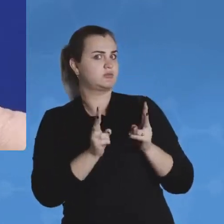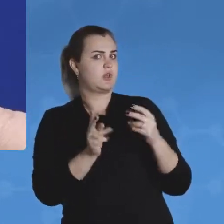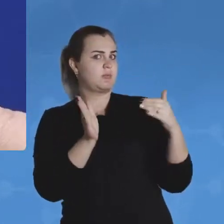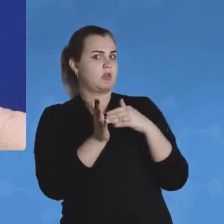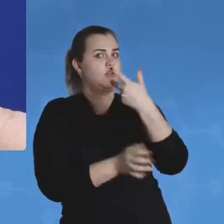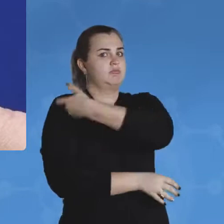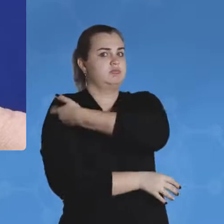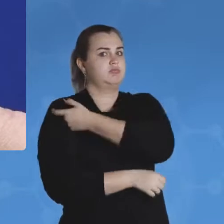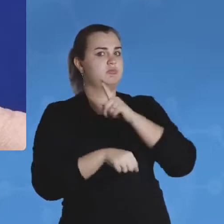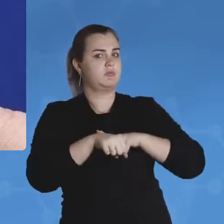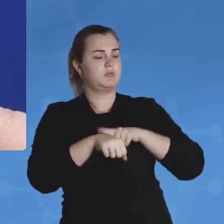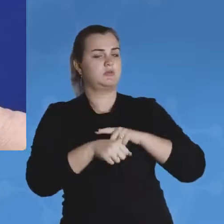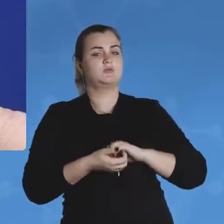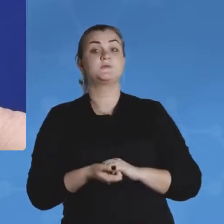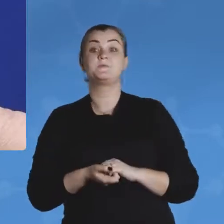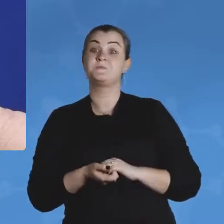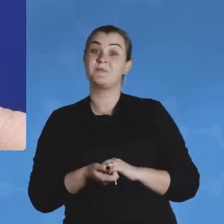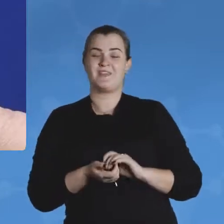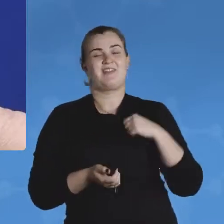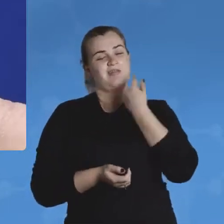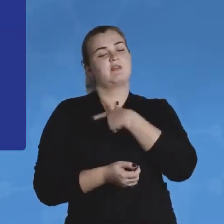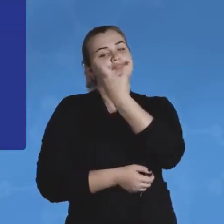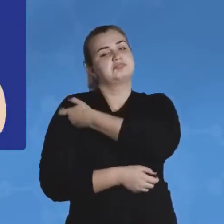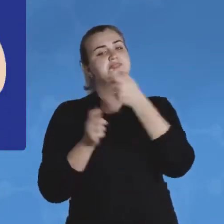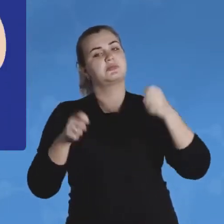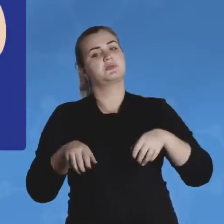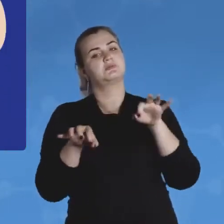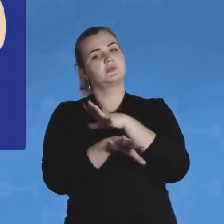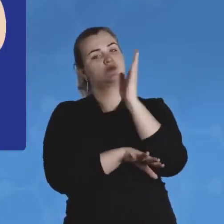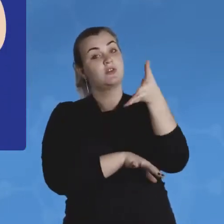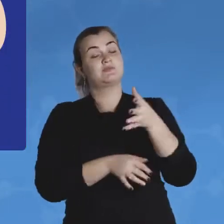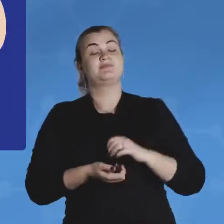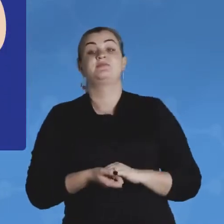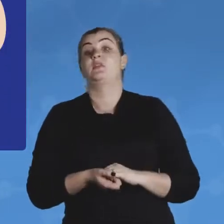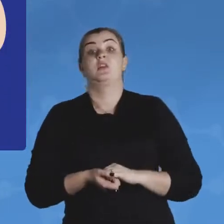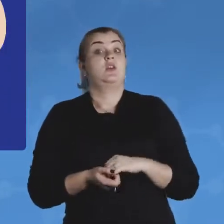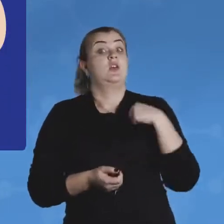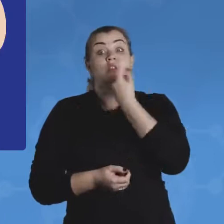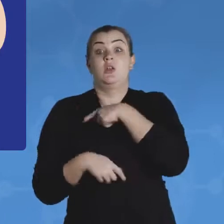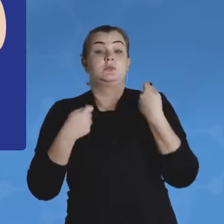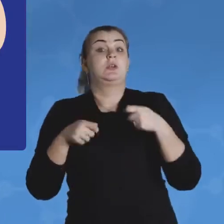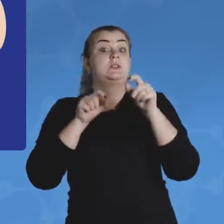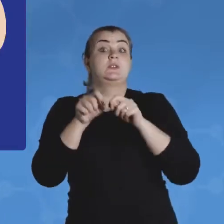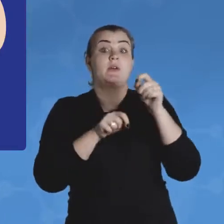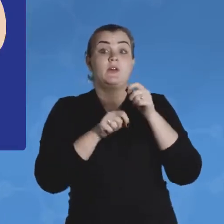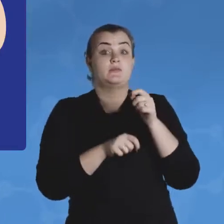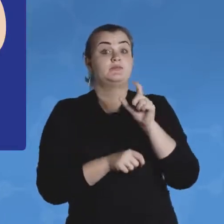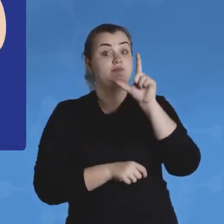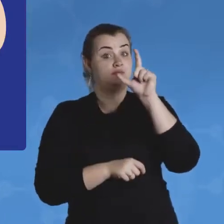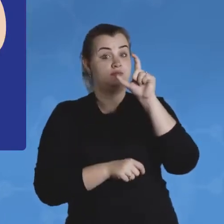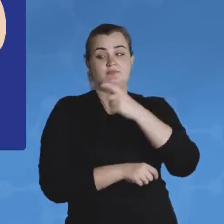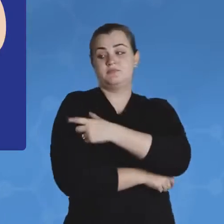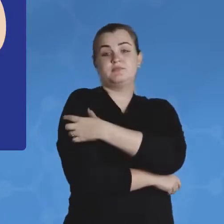da aplicação. Vamos finalmente aplicá-la. Para isso, devemos fazer a prega